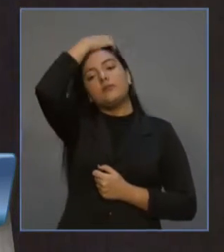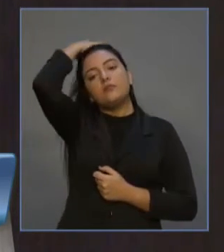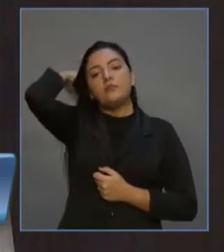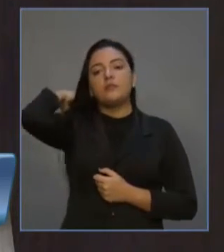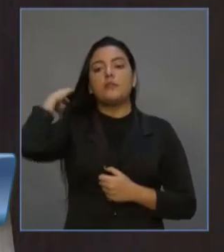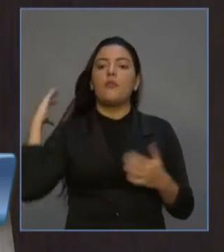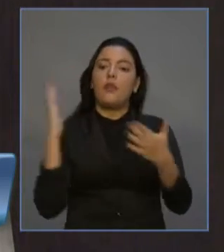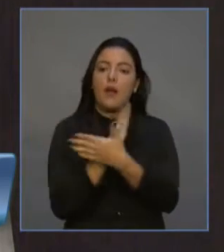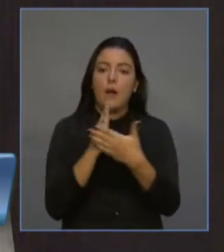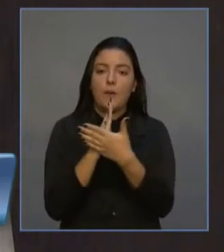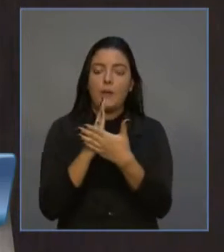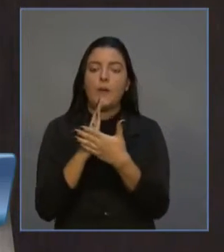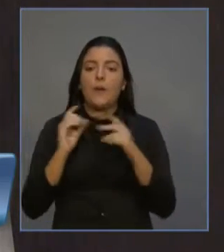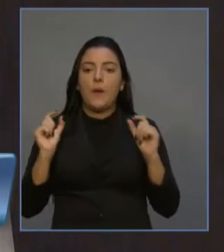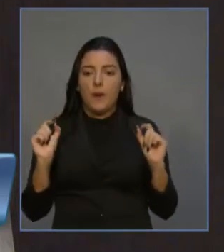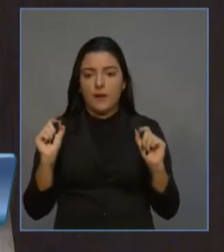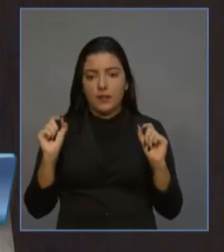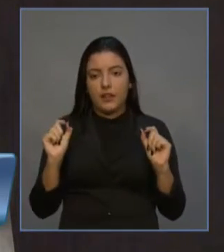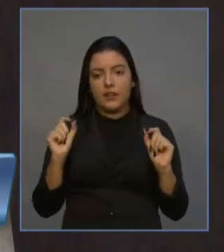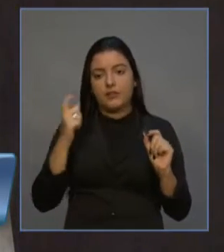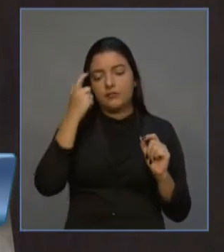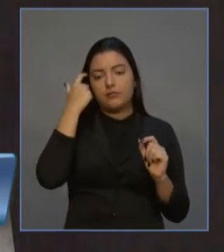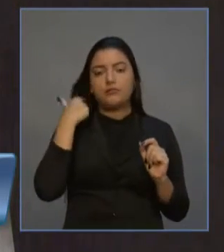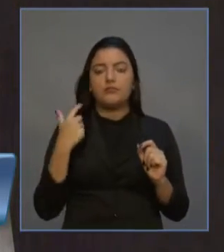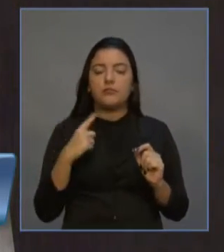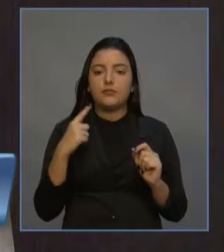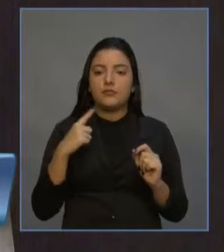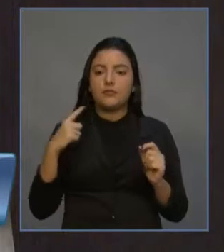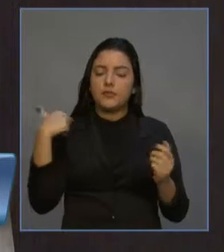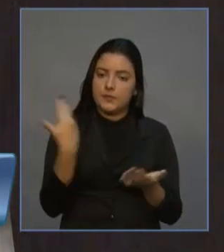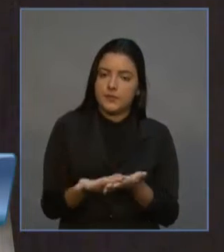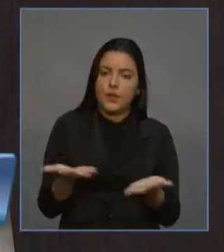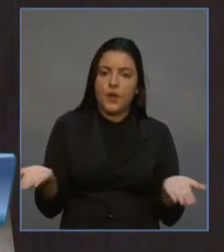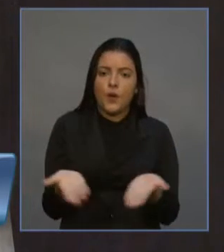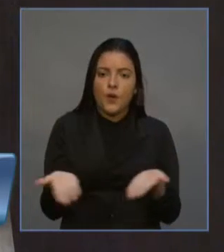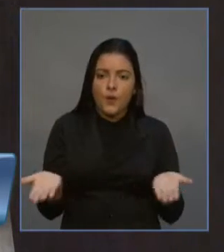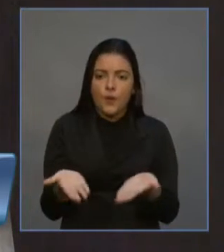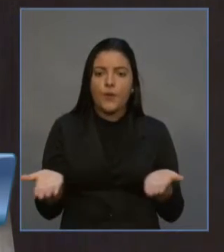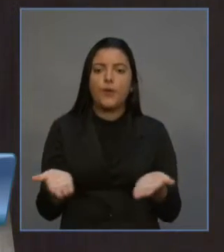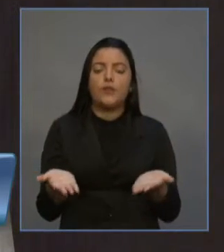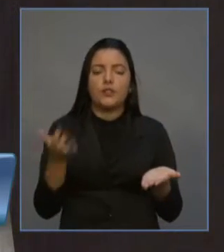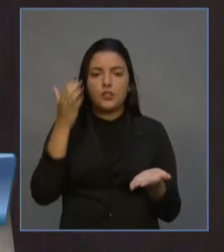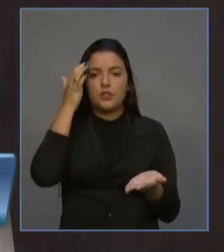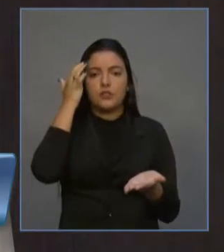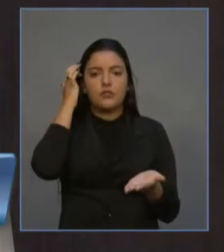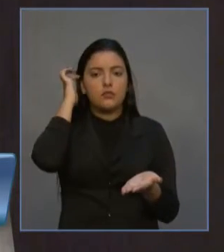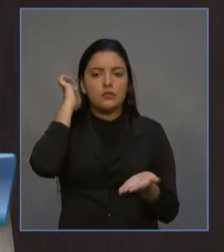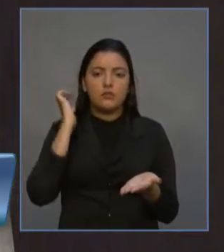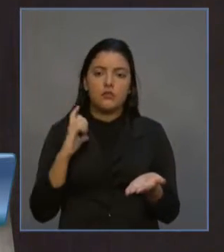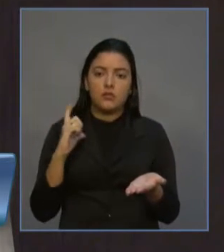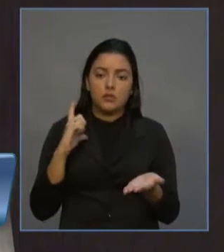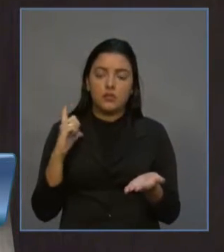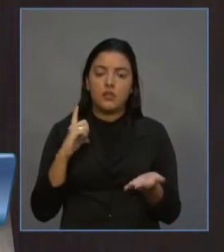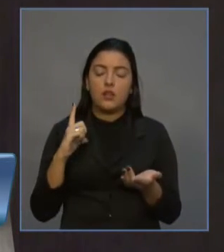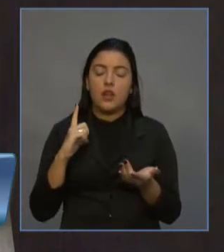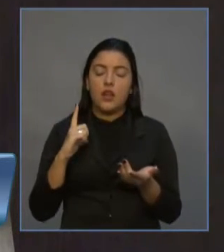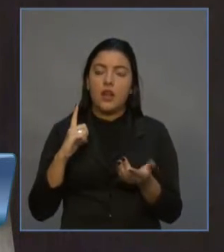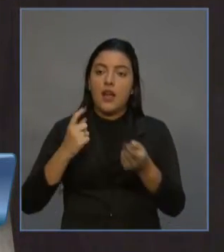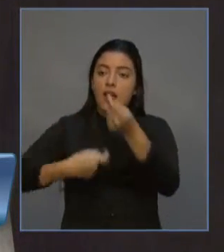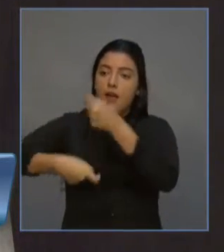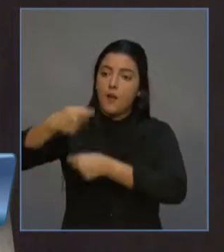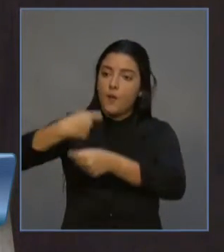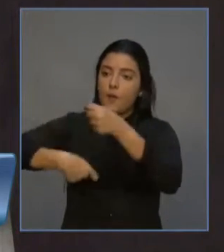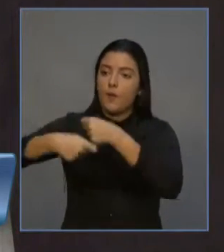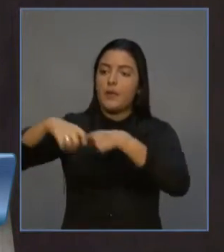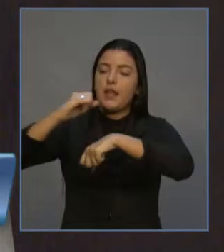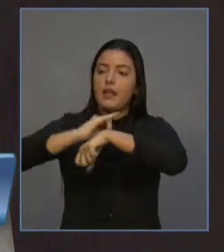alguns elementos que ainda permanecem até os dias atuais, desestabilizando a economia